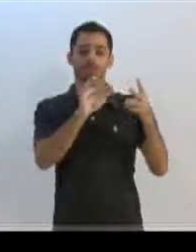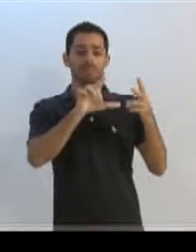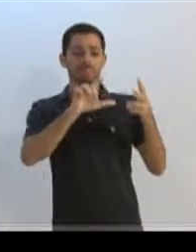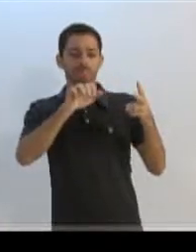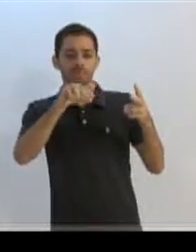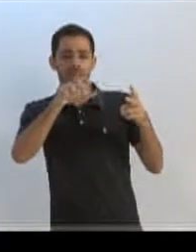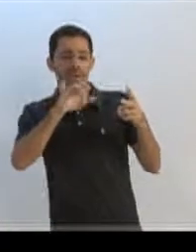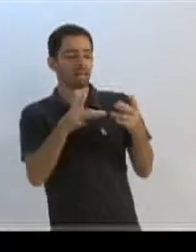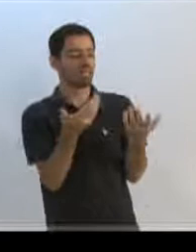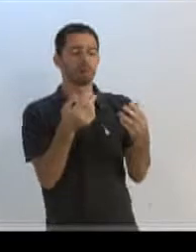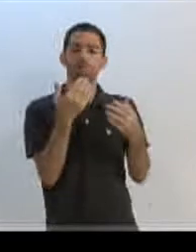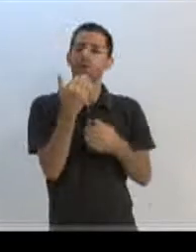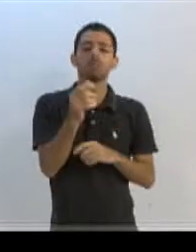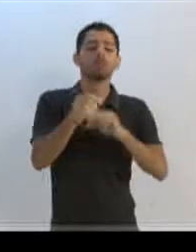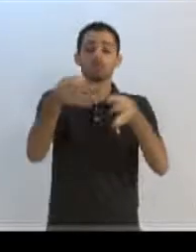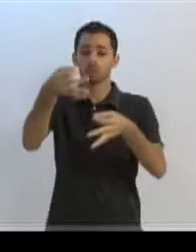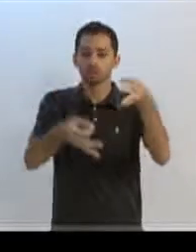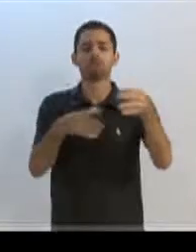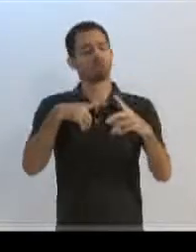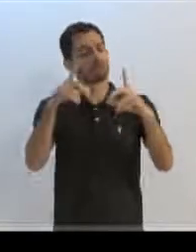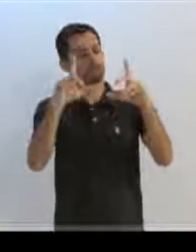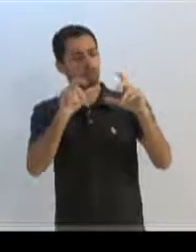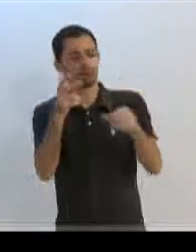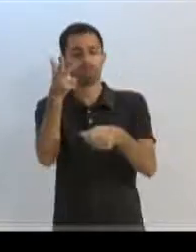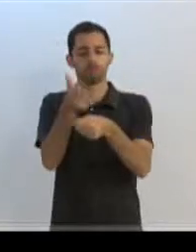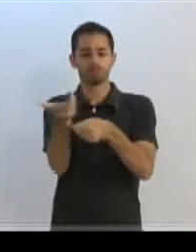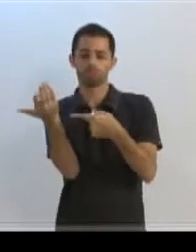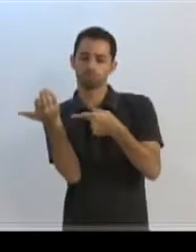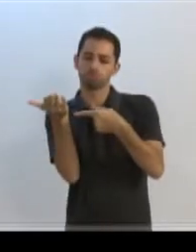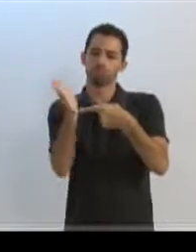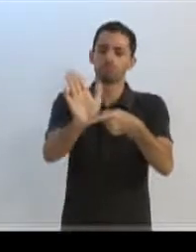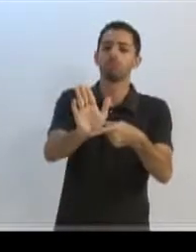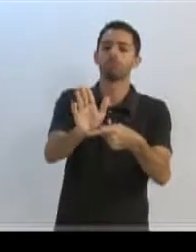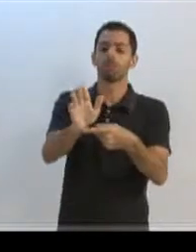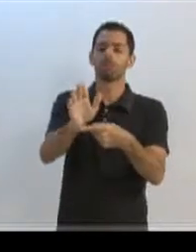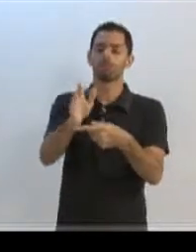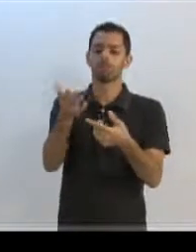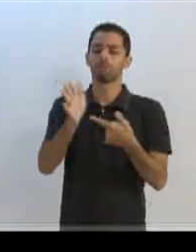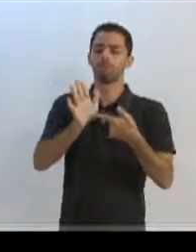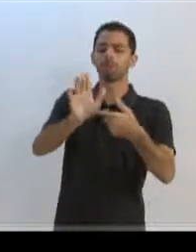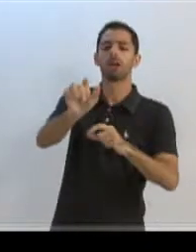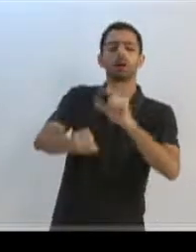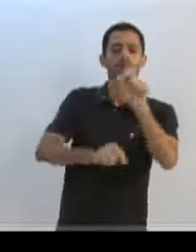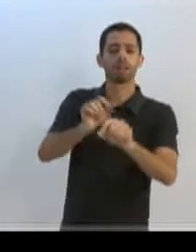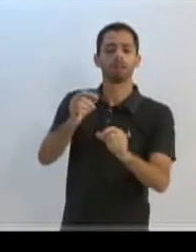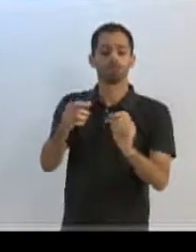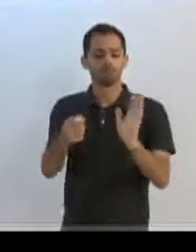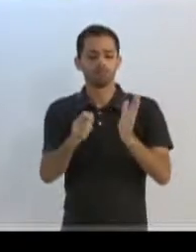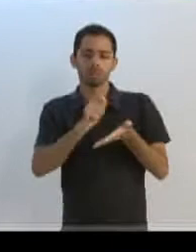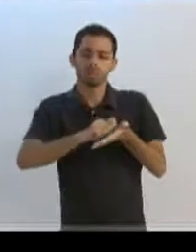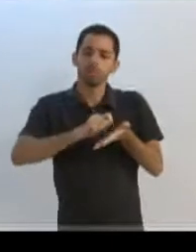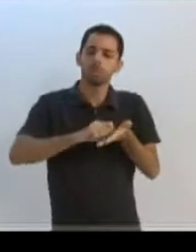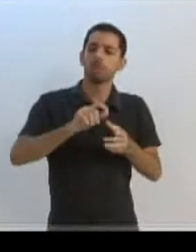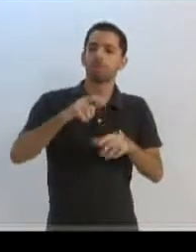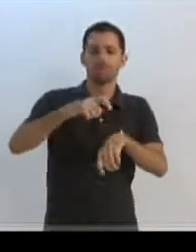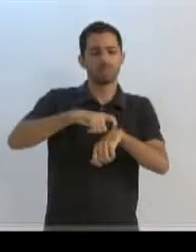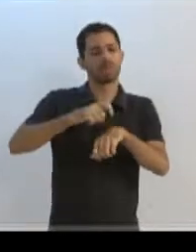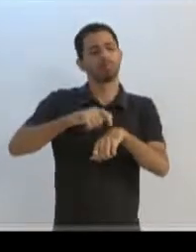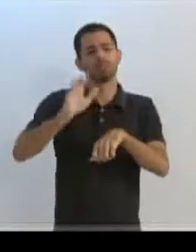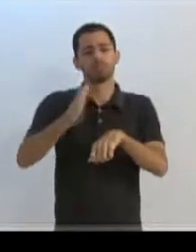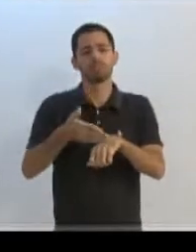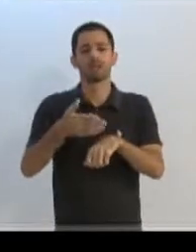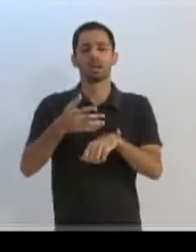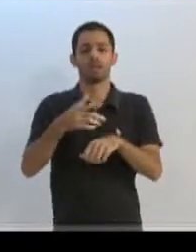tem algumas fotos alguns vídeos ali também com a ajuda da tv e pequenos vídeos ali que registramos onde passaram um bom tempo já dos